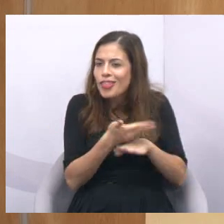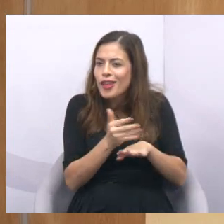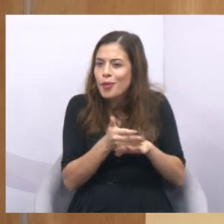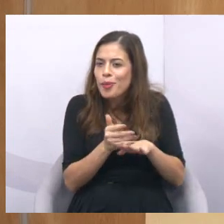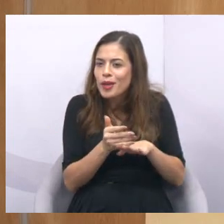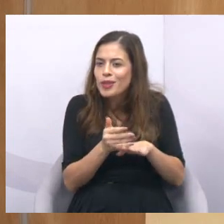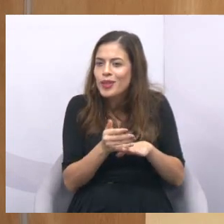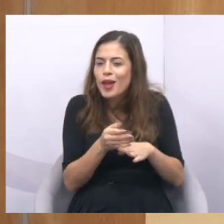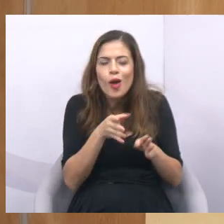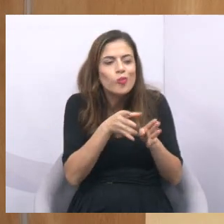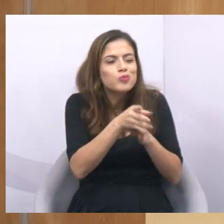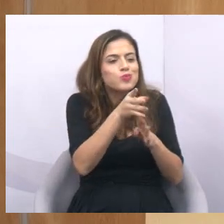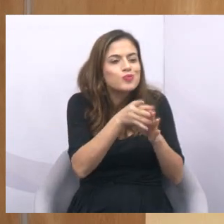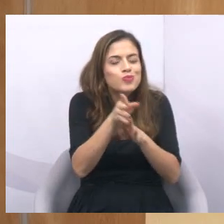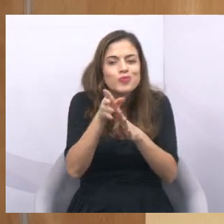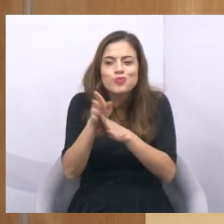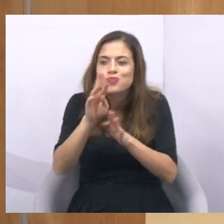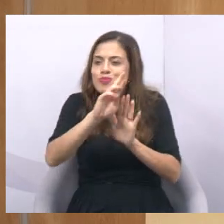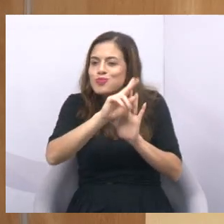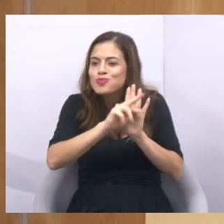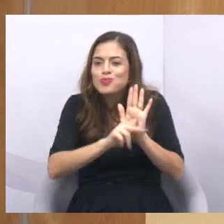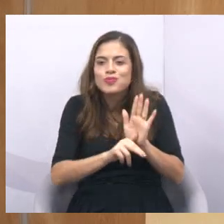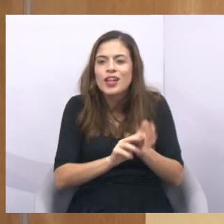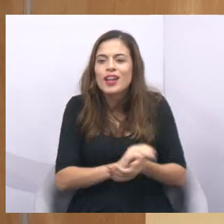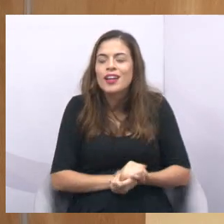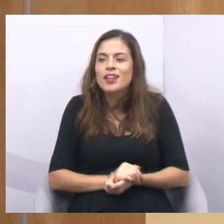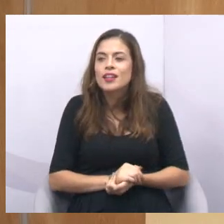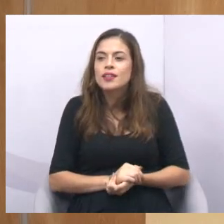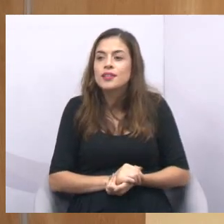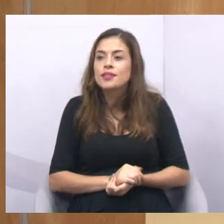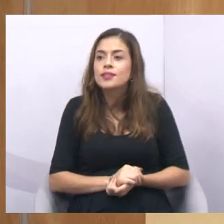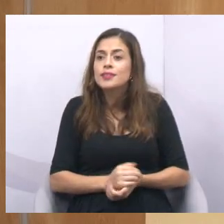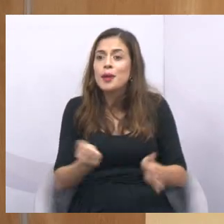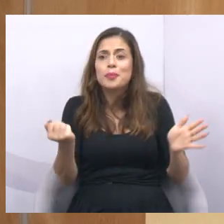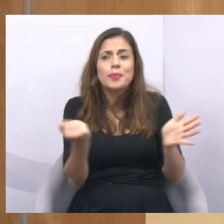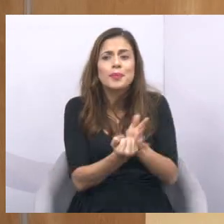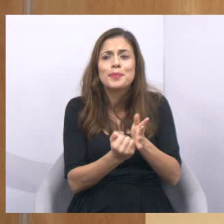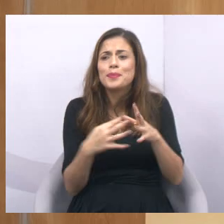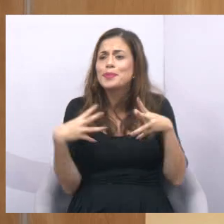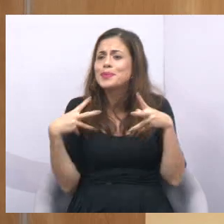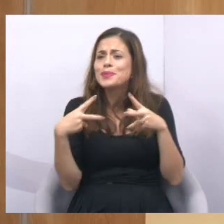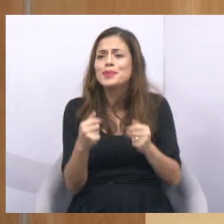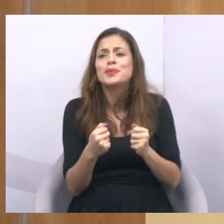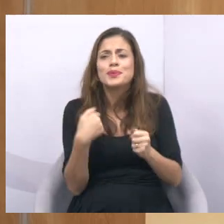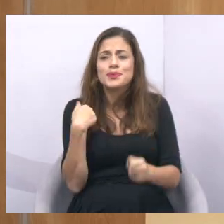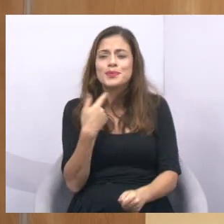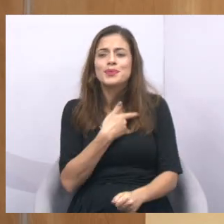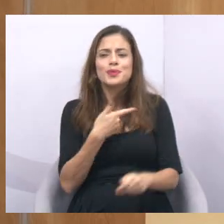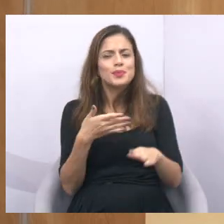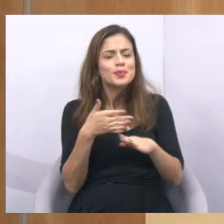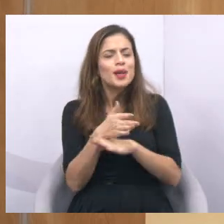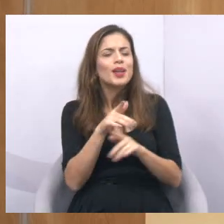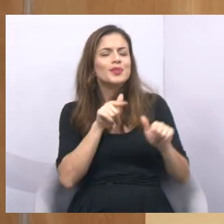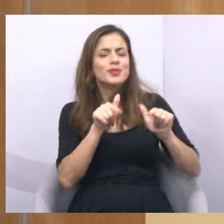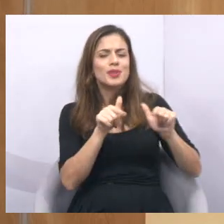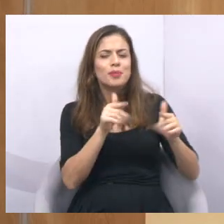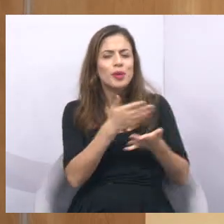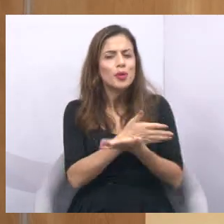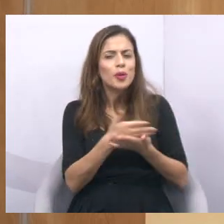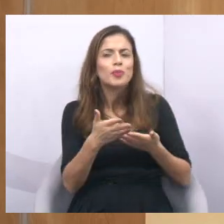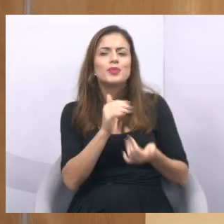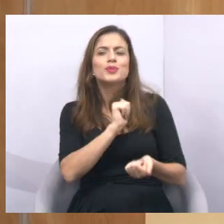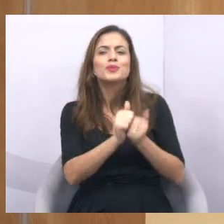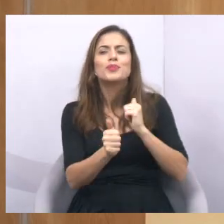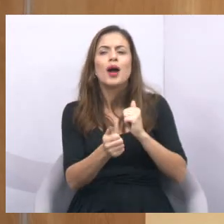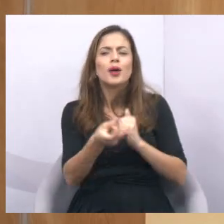deu vários conselhos. Isso ficou marcado para todos nós que fizemos parte desse trabalho de iniciação